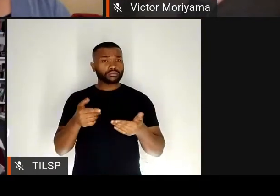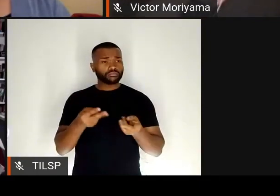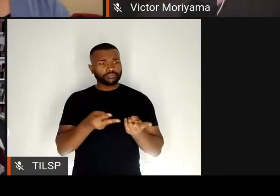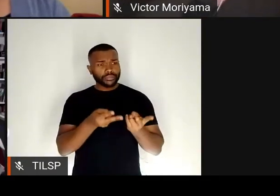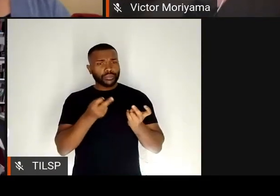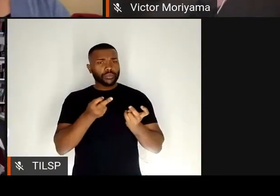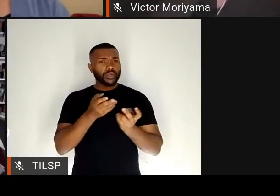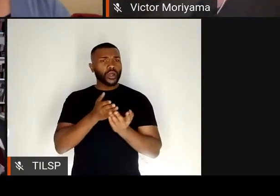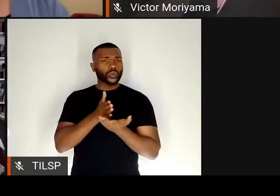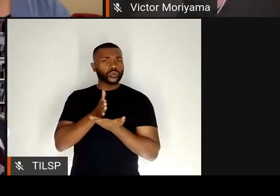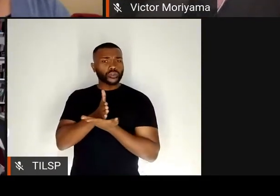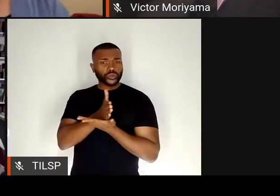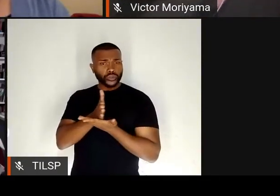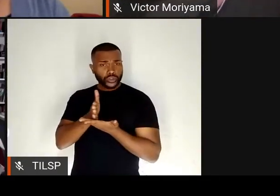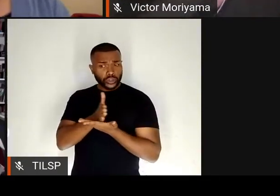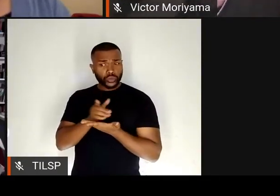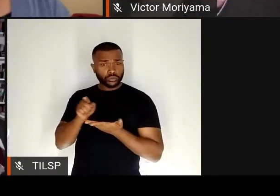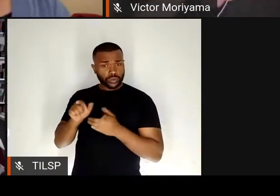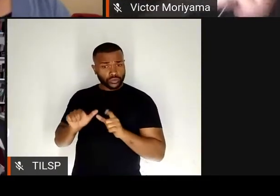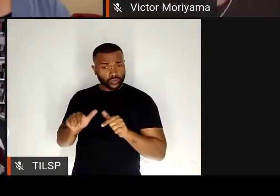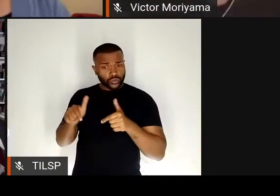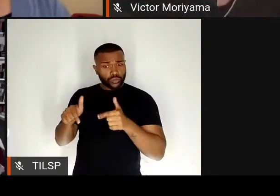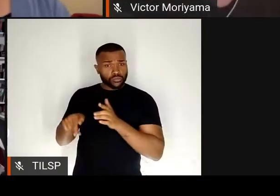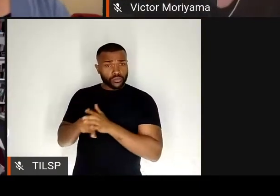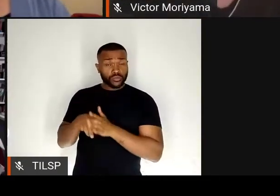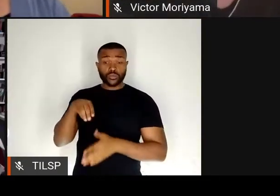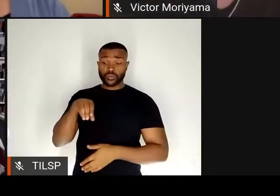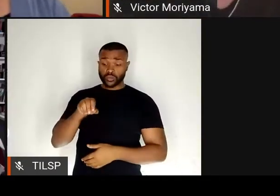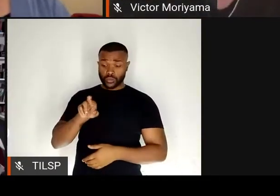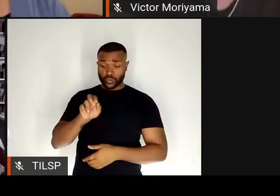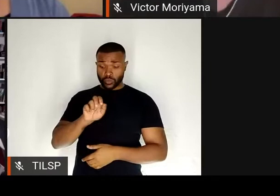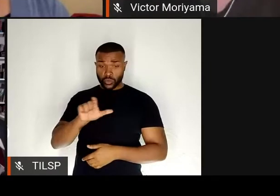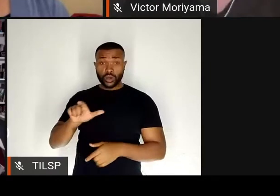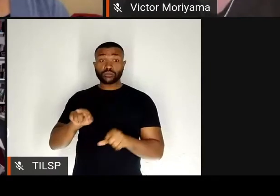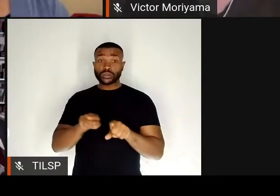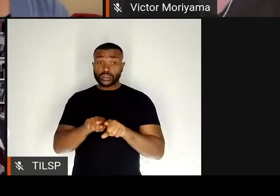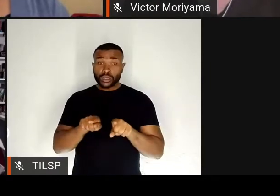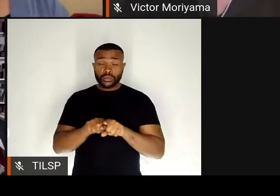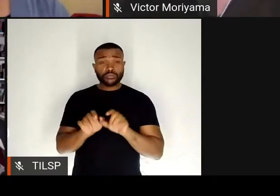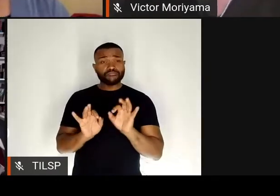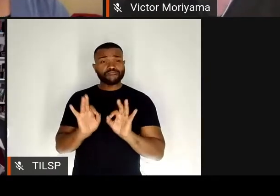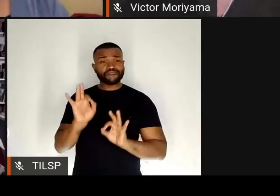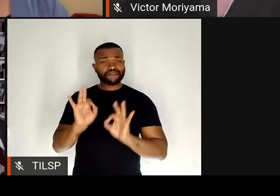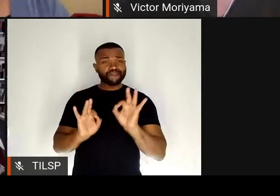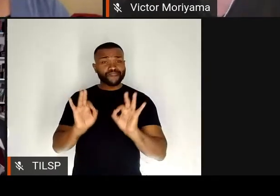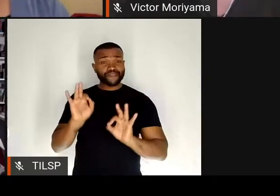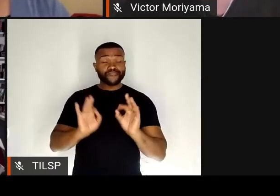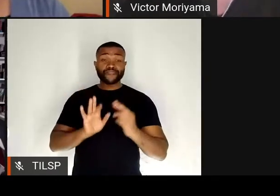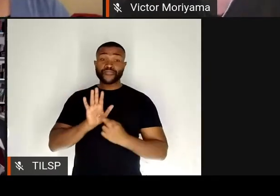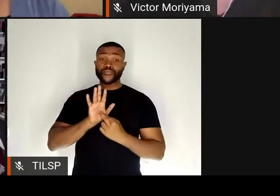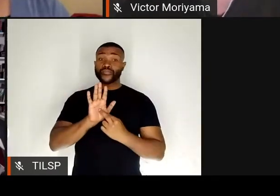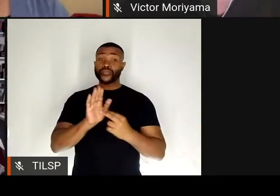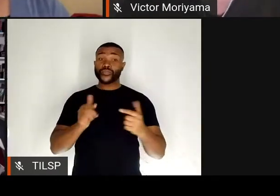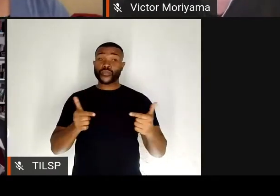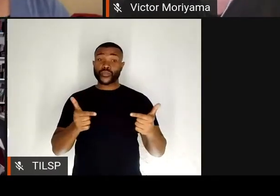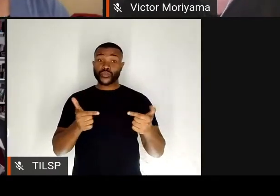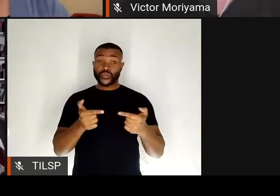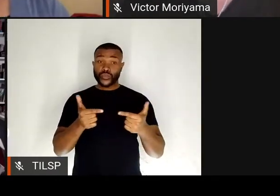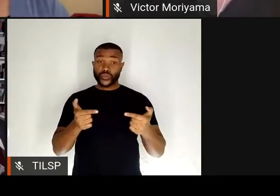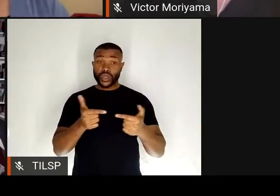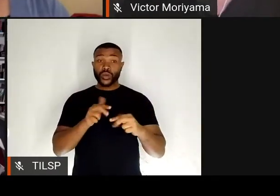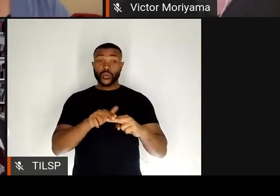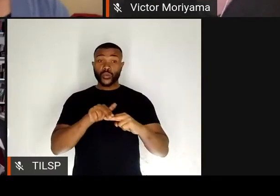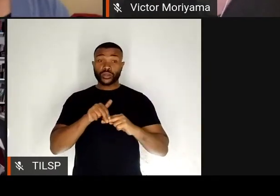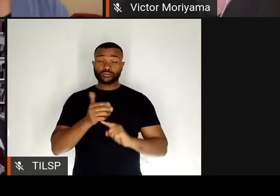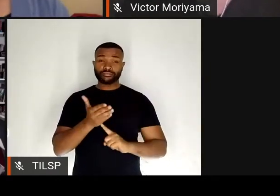divididos entre o engajamento moral e as exigências estéticas para representar uma guerra pautada pela